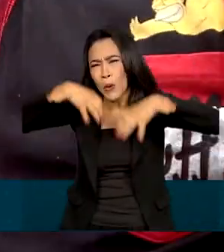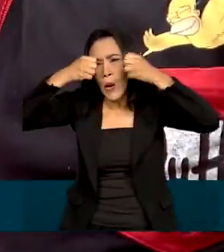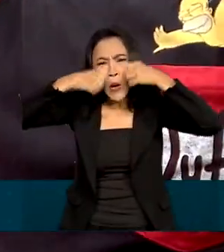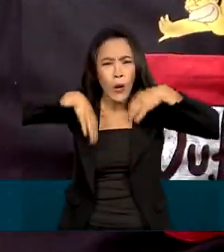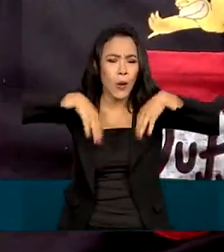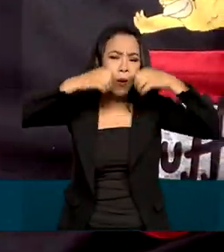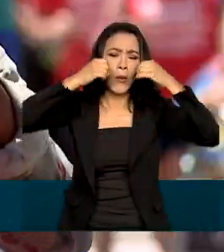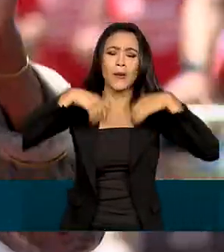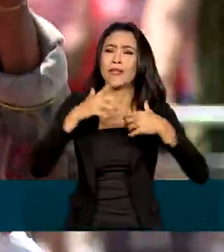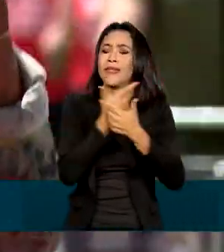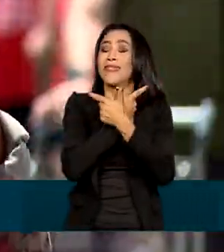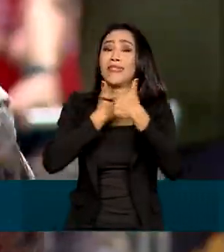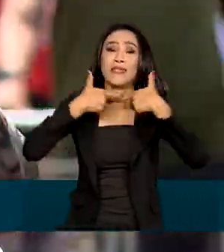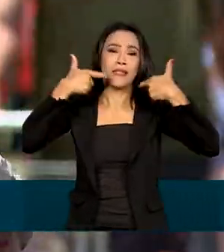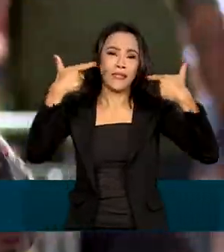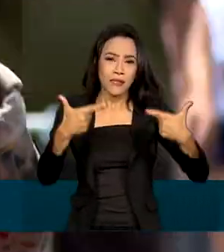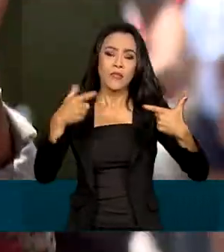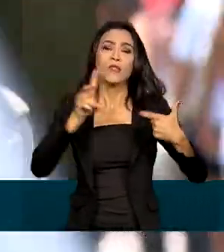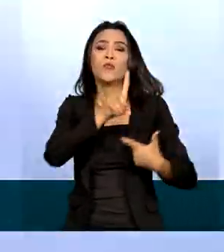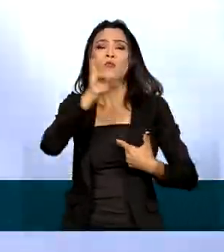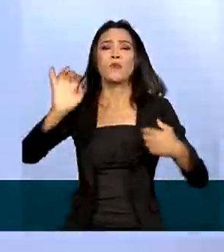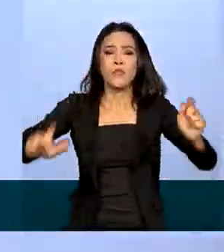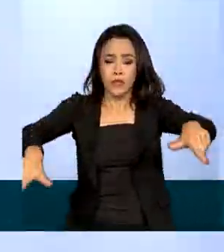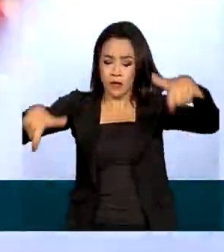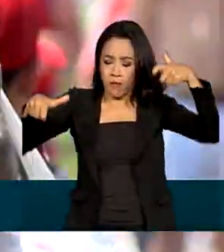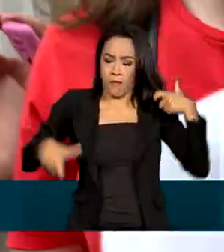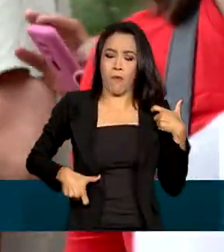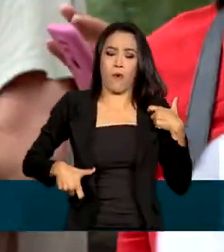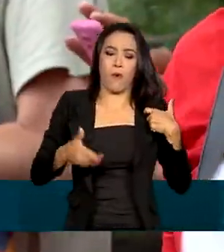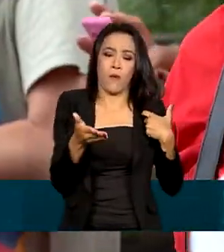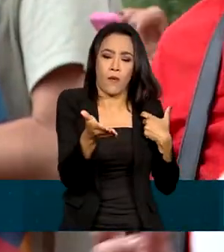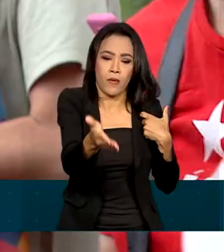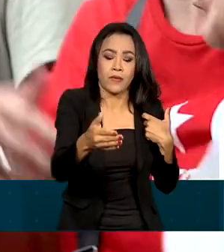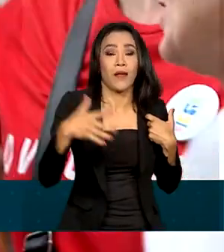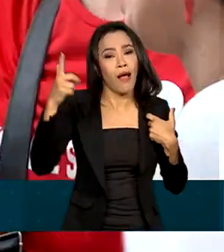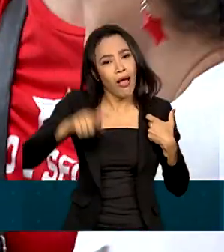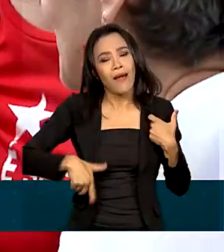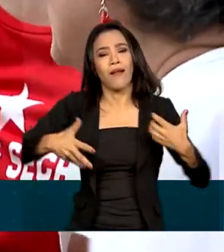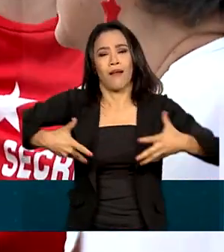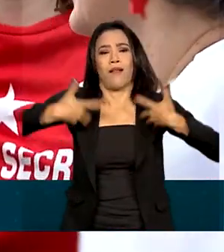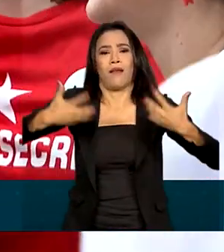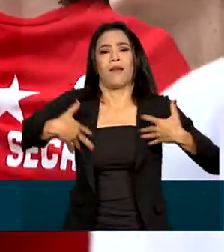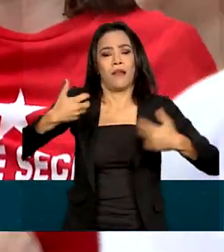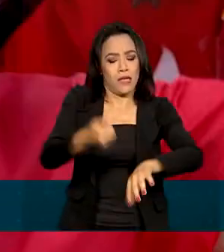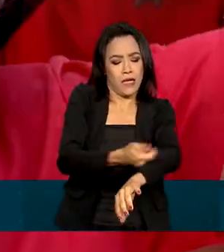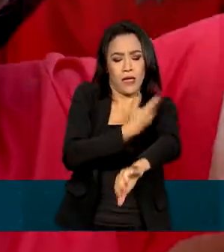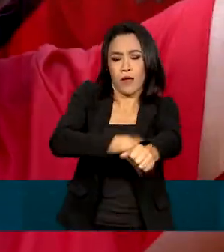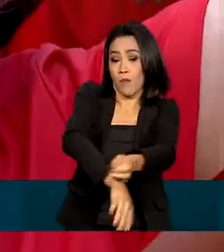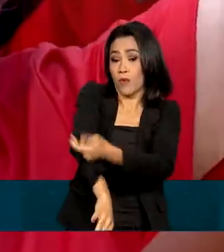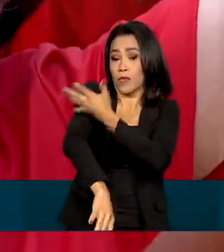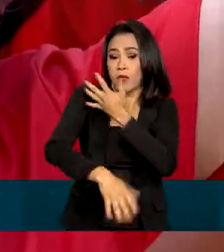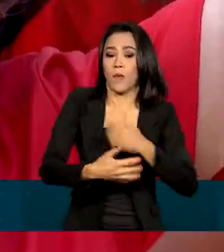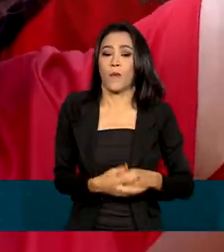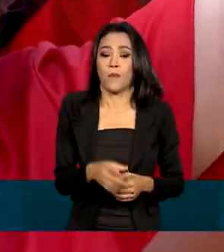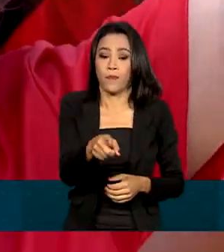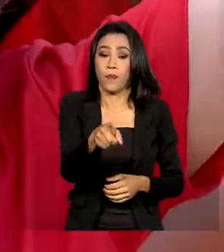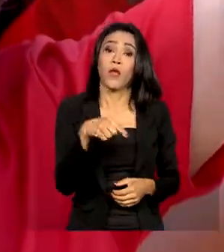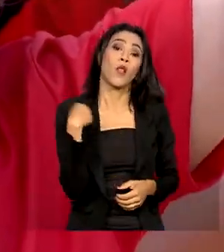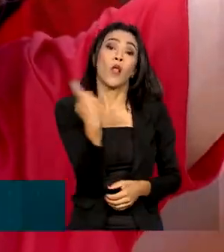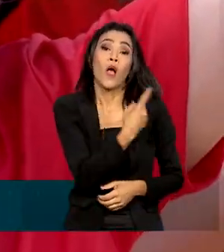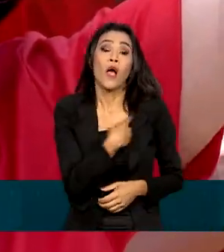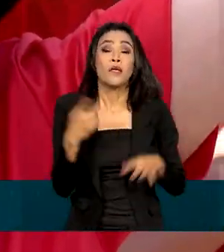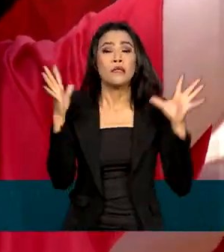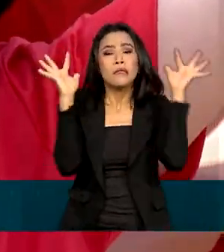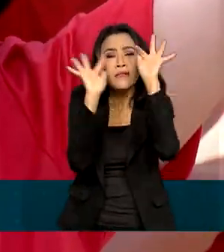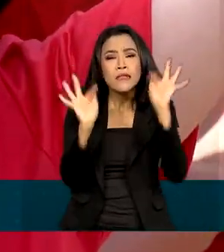normalmente opostas, no dia da posse significavam o mesmo. Era alegria e emoção. Nós somos felizes,